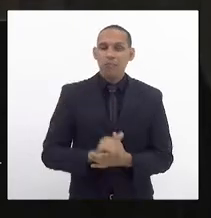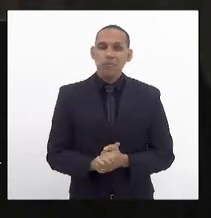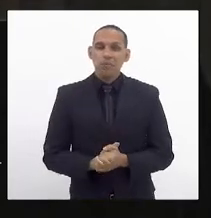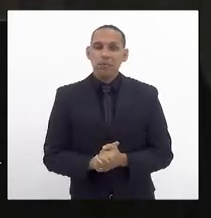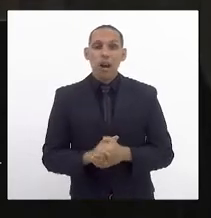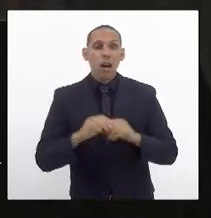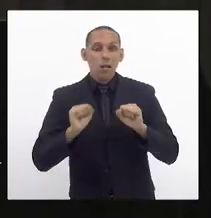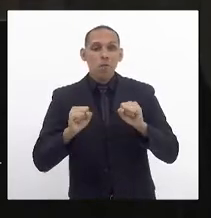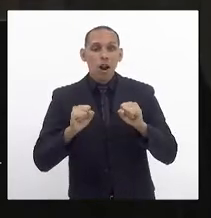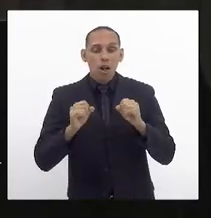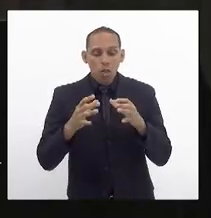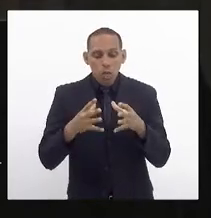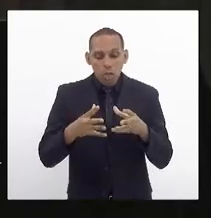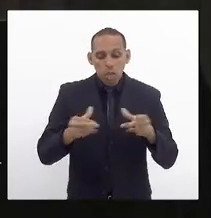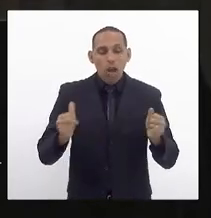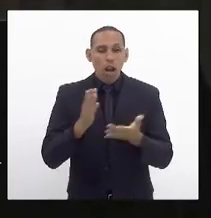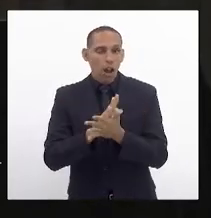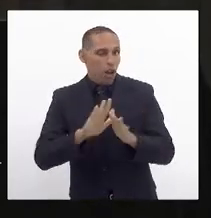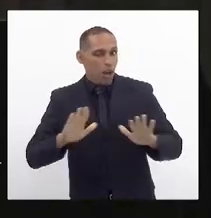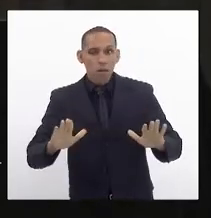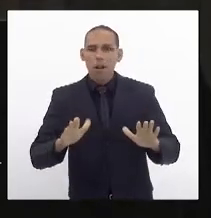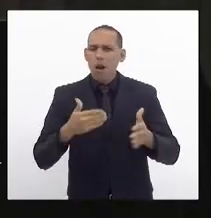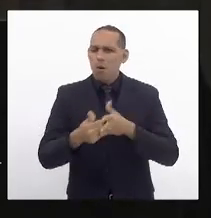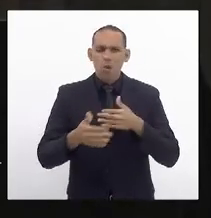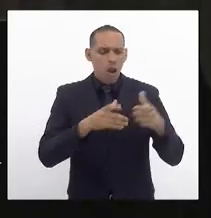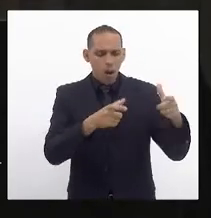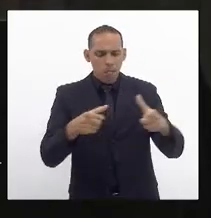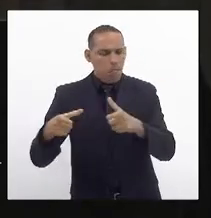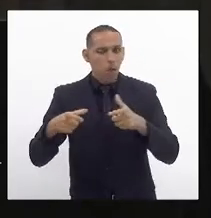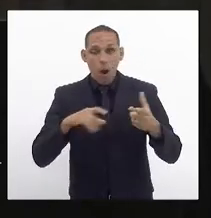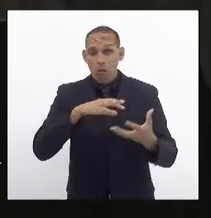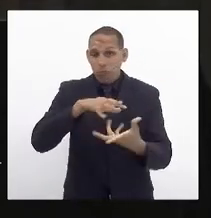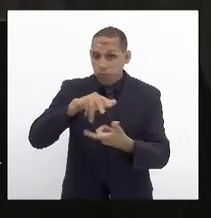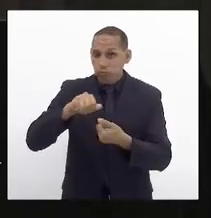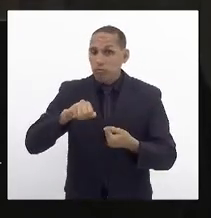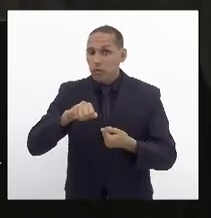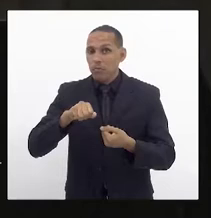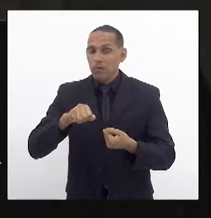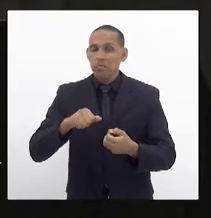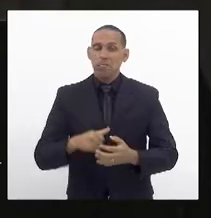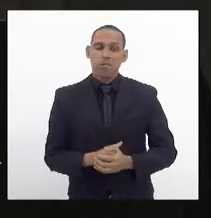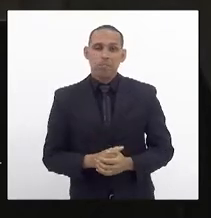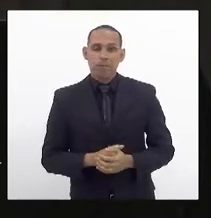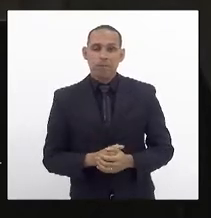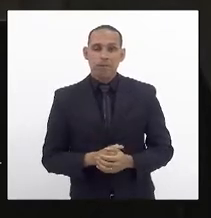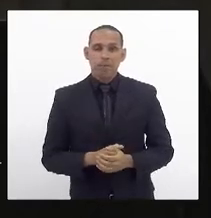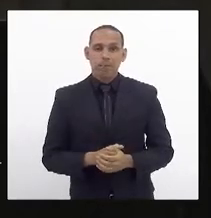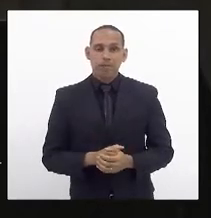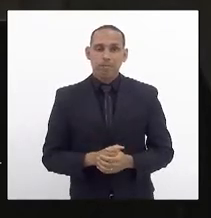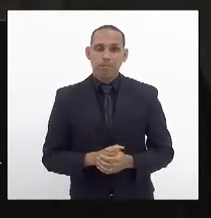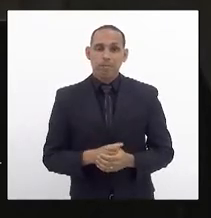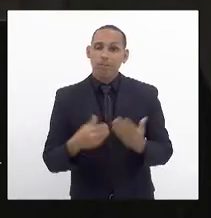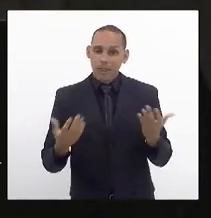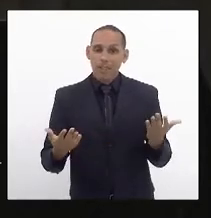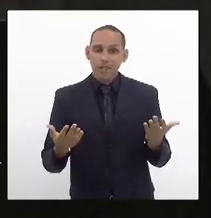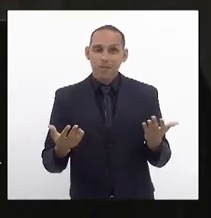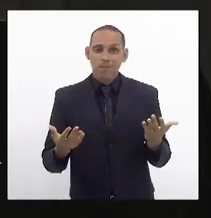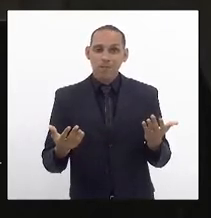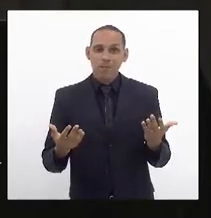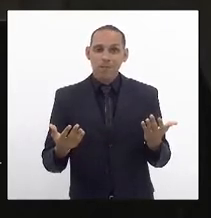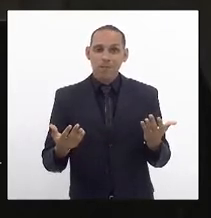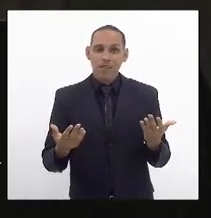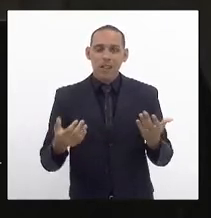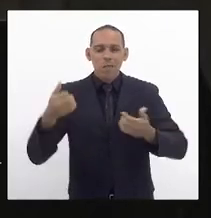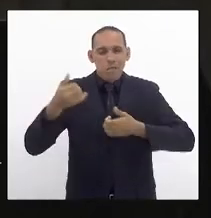muito bem escassear em qualquer região do mundo essas observações dessa Essa tabuada aqui